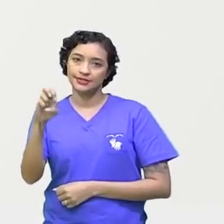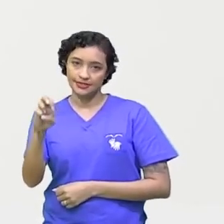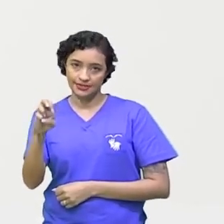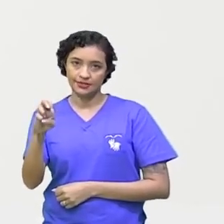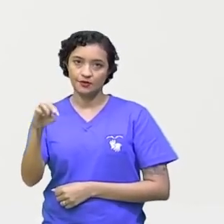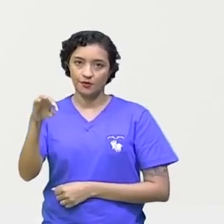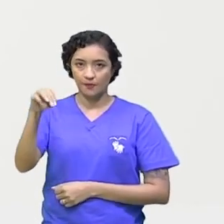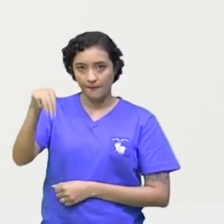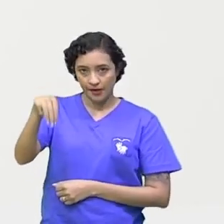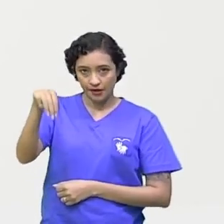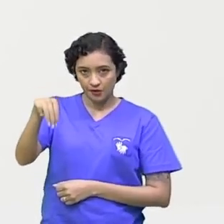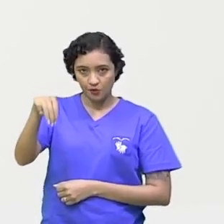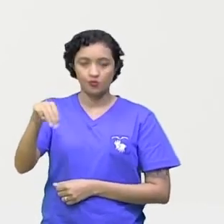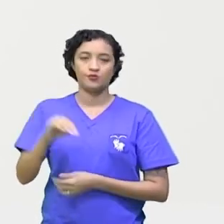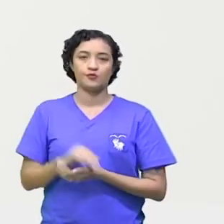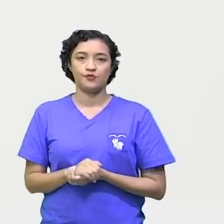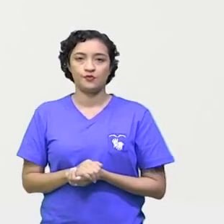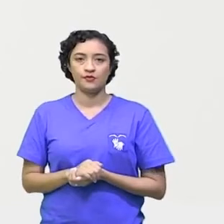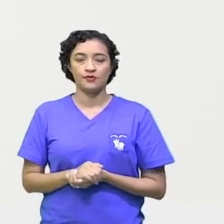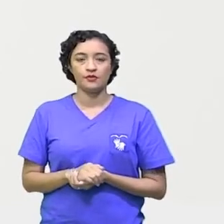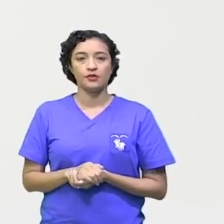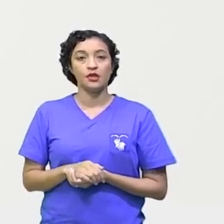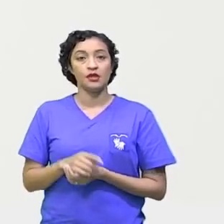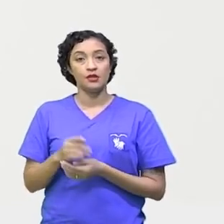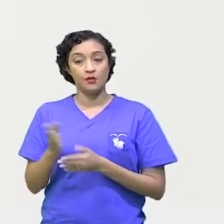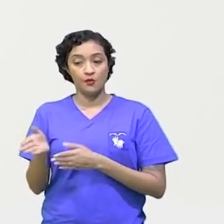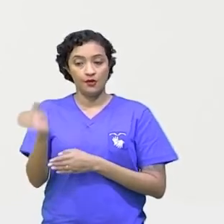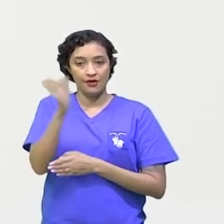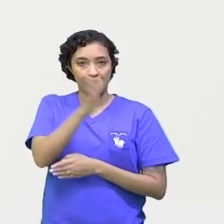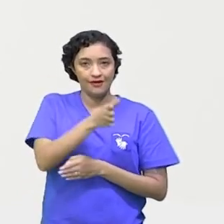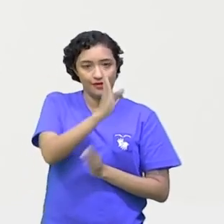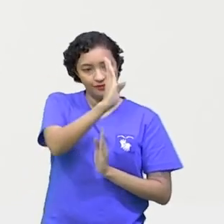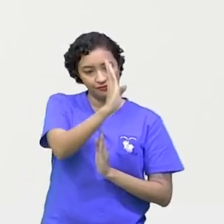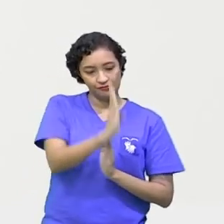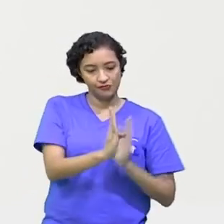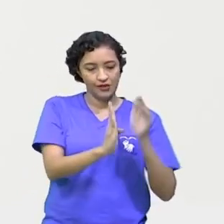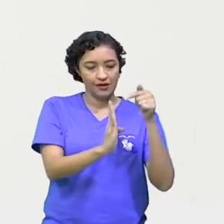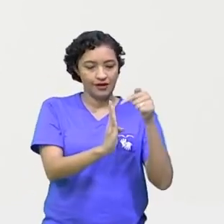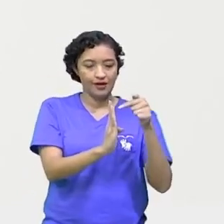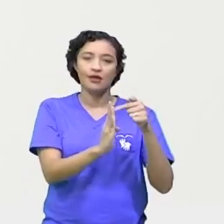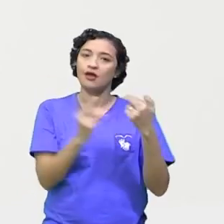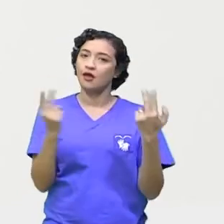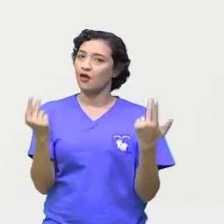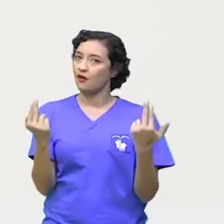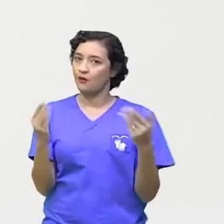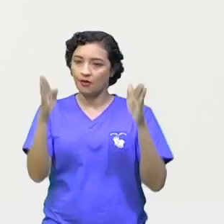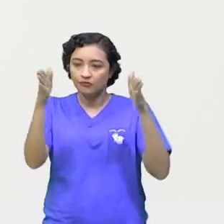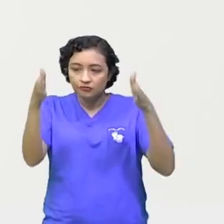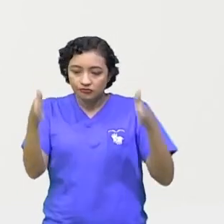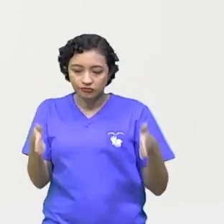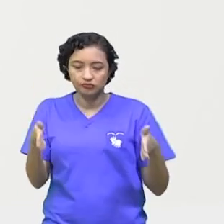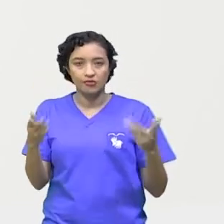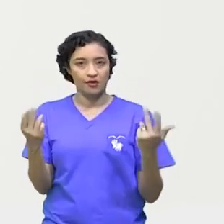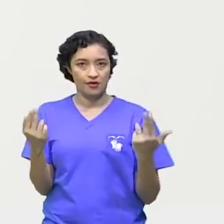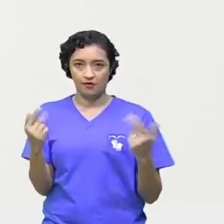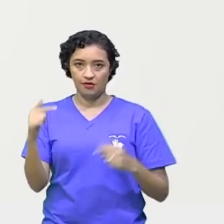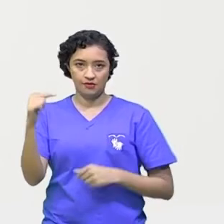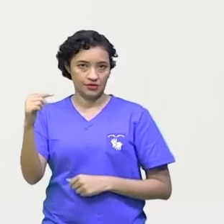75. Assim como, se esse lado do retângulo tem 110, aqui em cima também nós